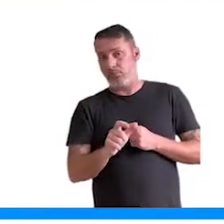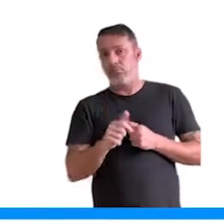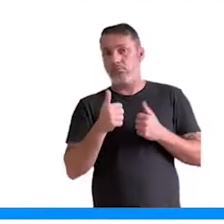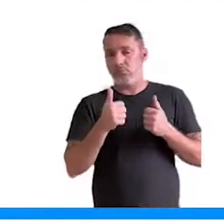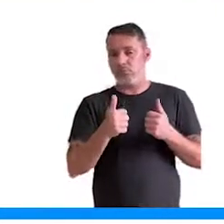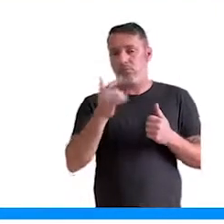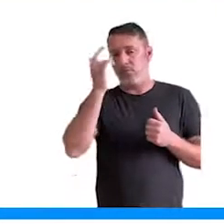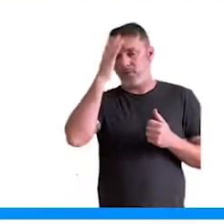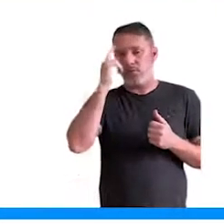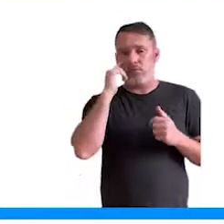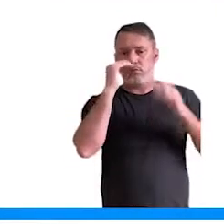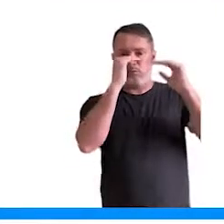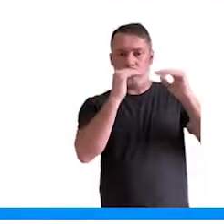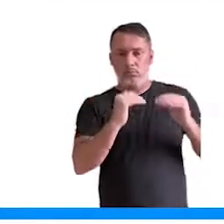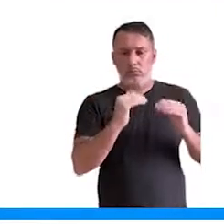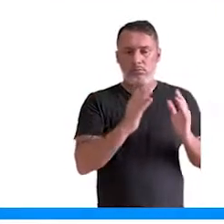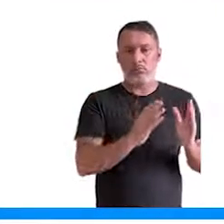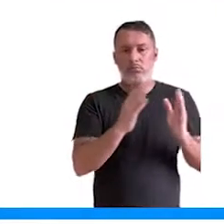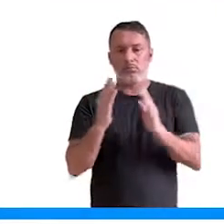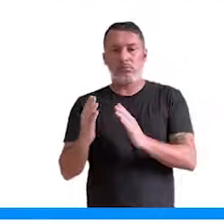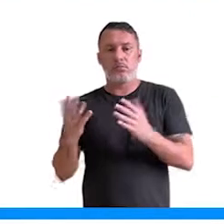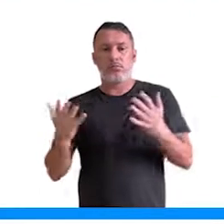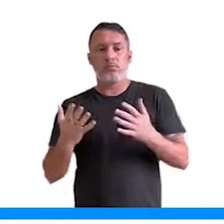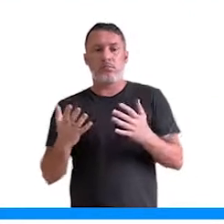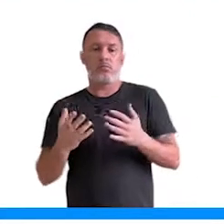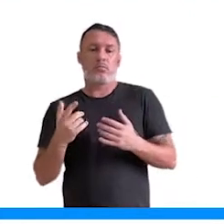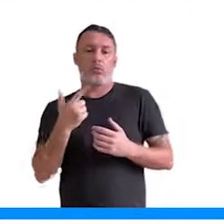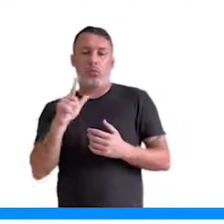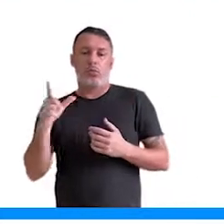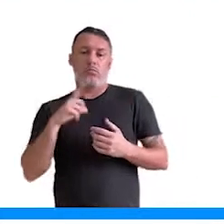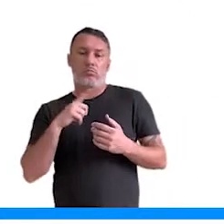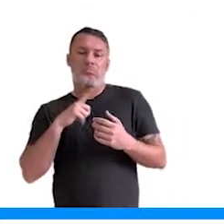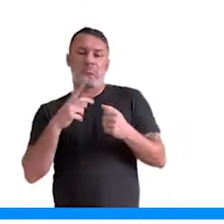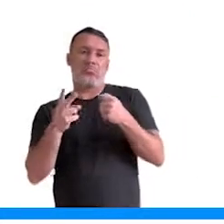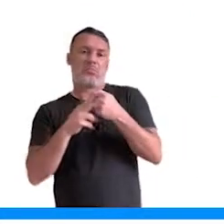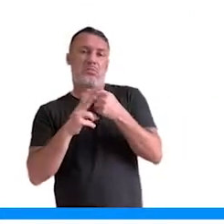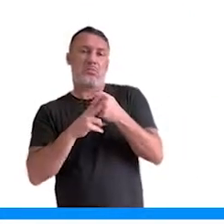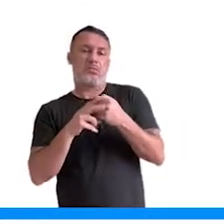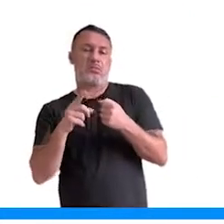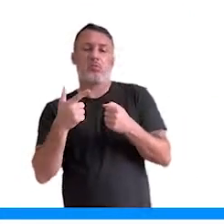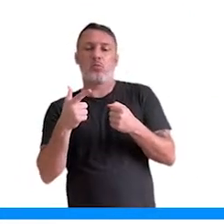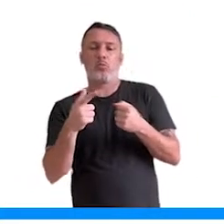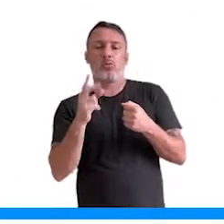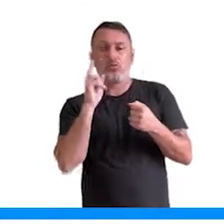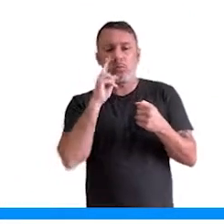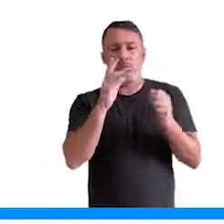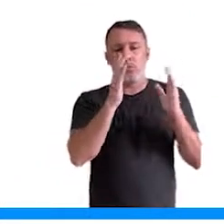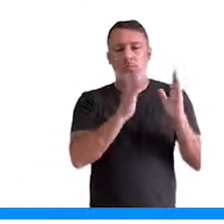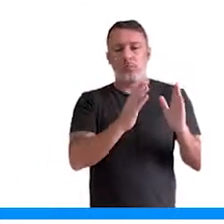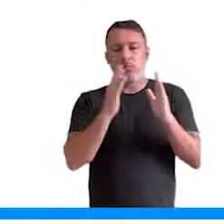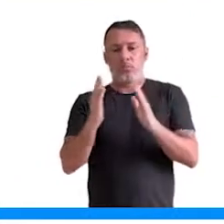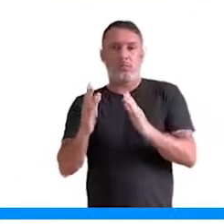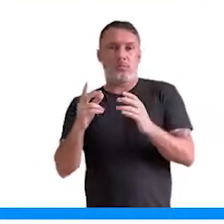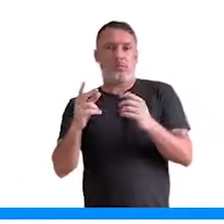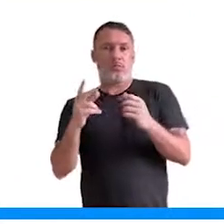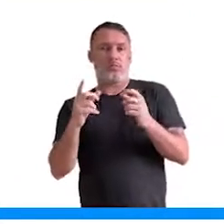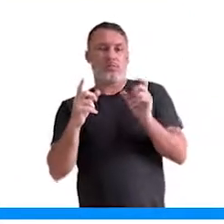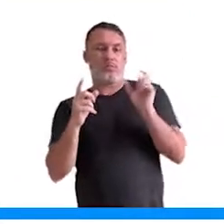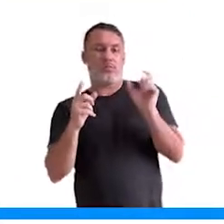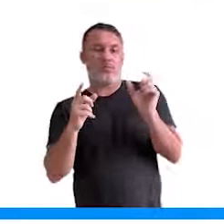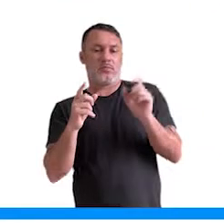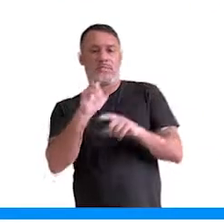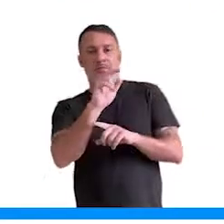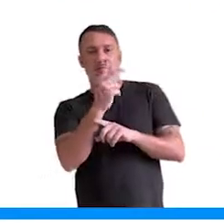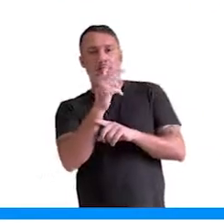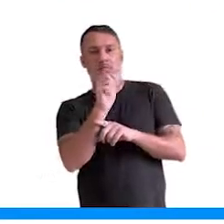hablen. Tranquilo? Muito tranquilo, né? Nosotros no hablemos também. Ele não tem o nosotros, mas é no